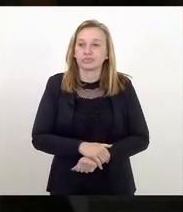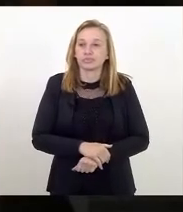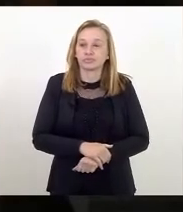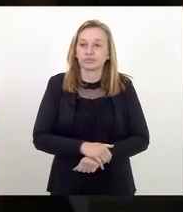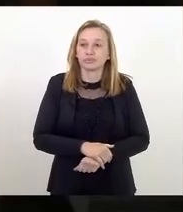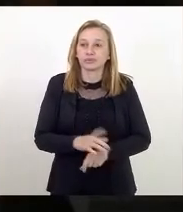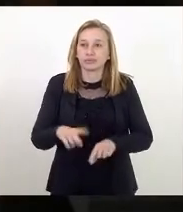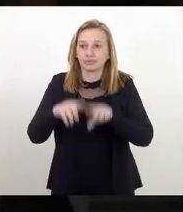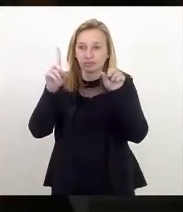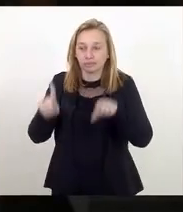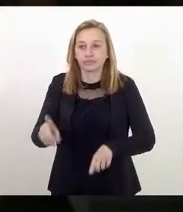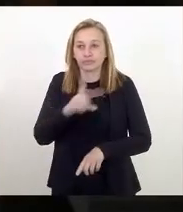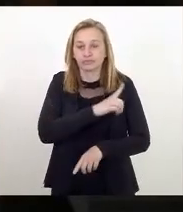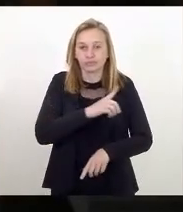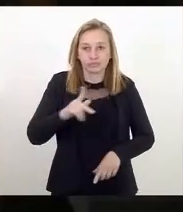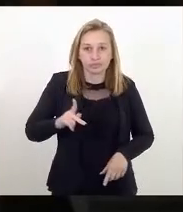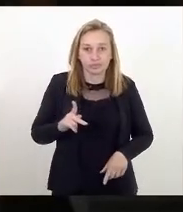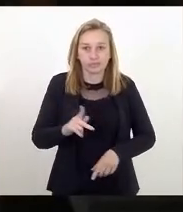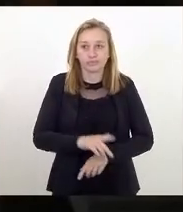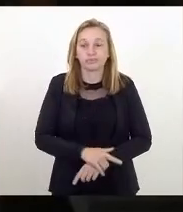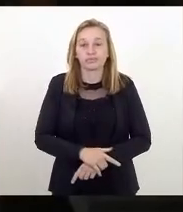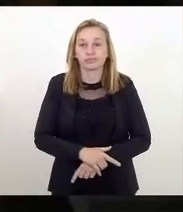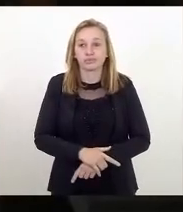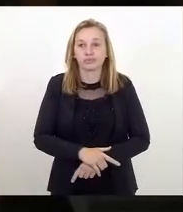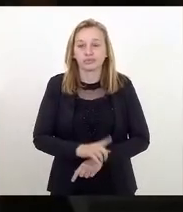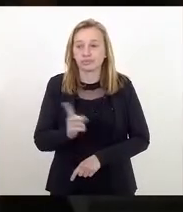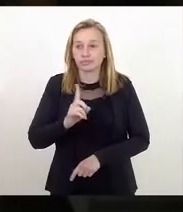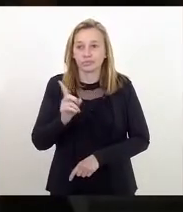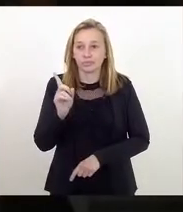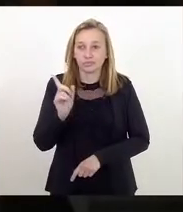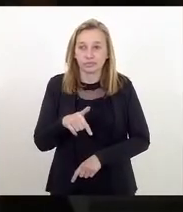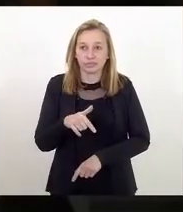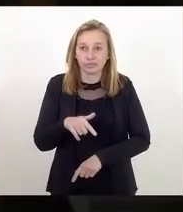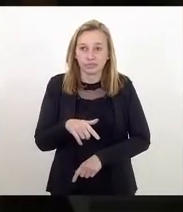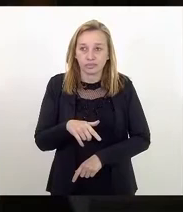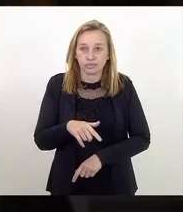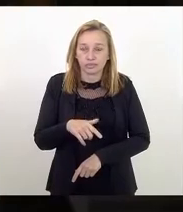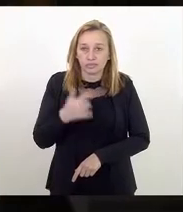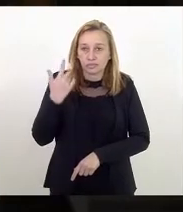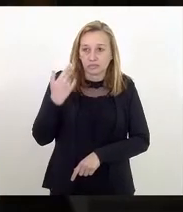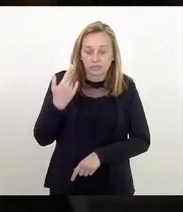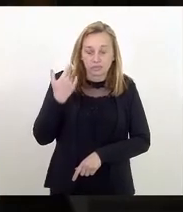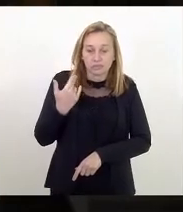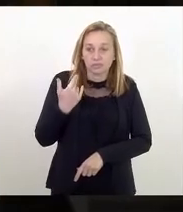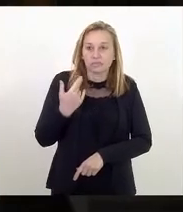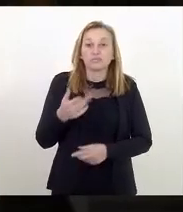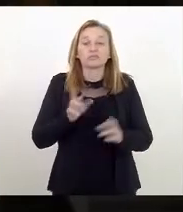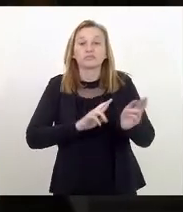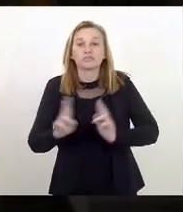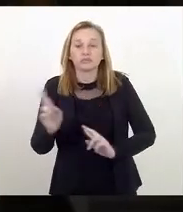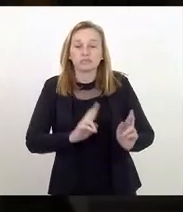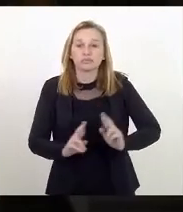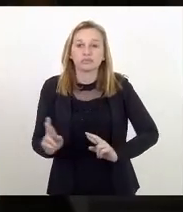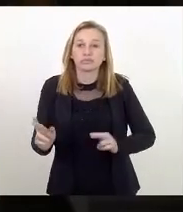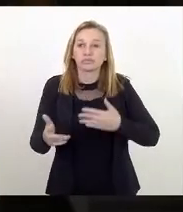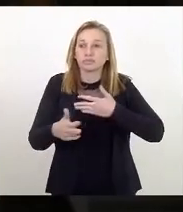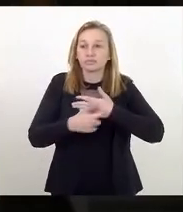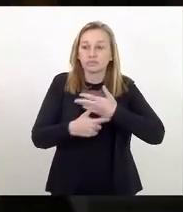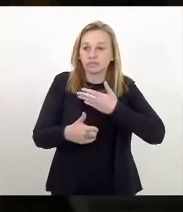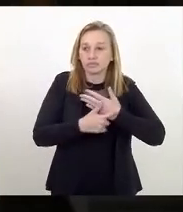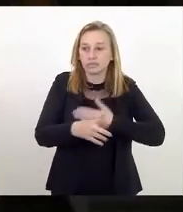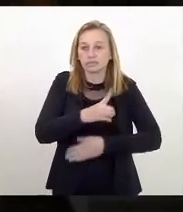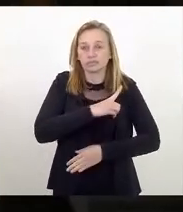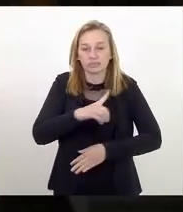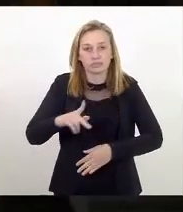servidores da Defensoria Pública. E isso não é à toa. Isso está relacionado com o papel que a